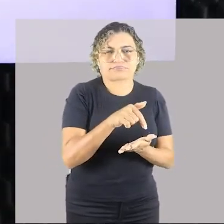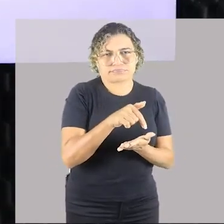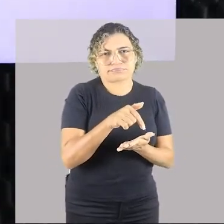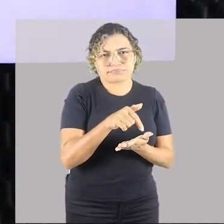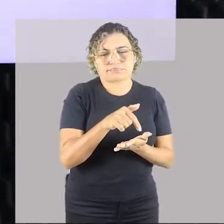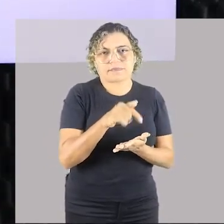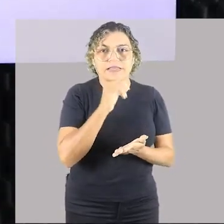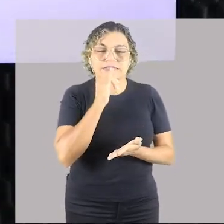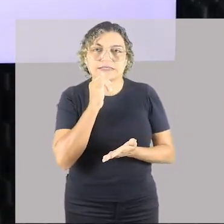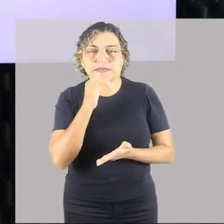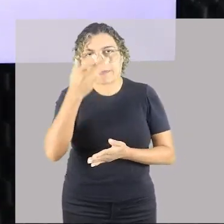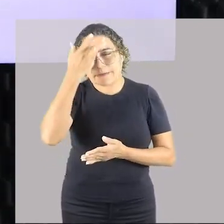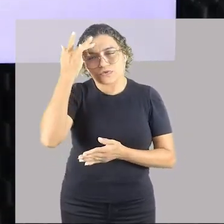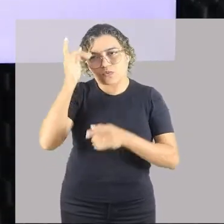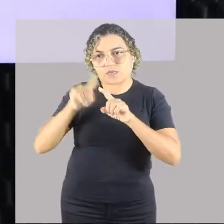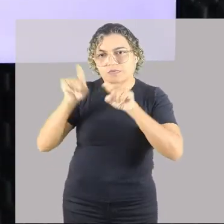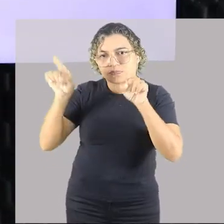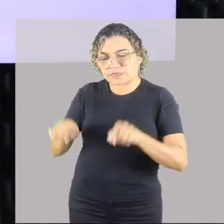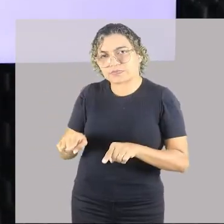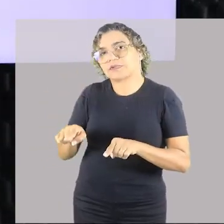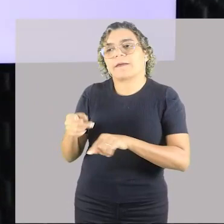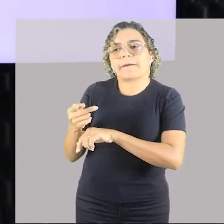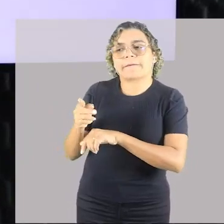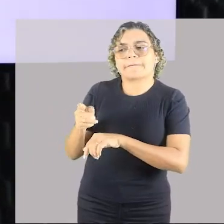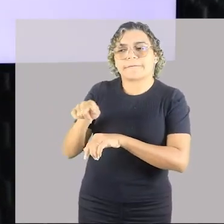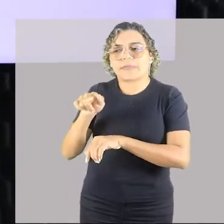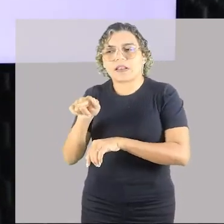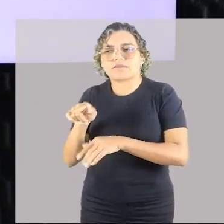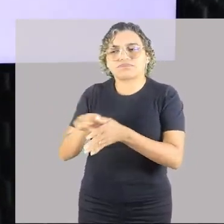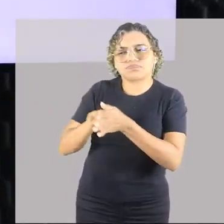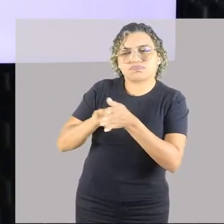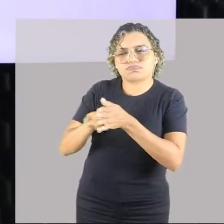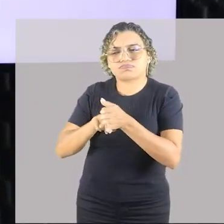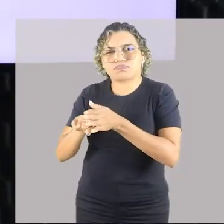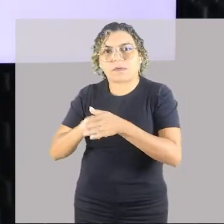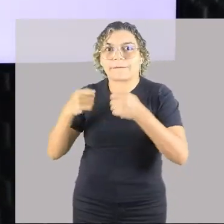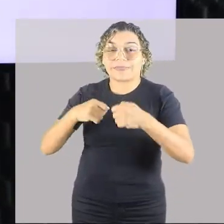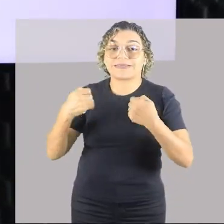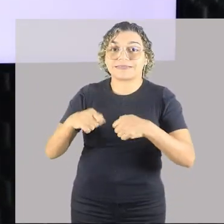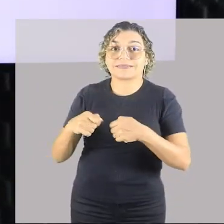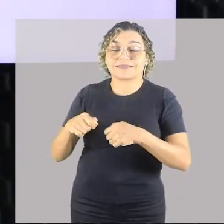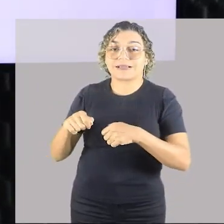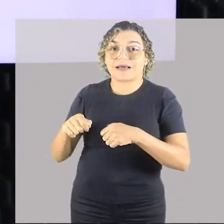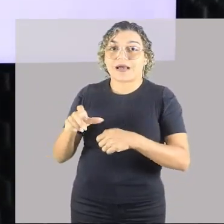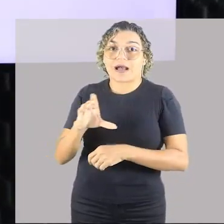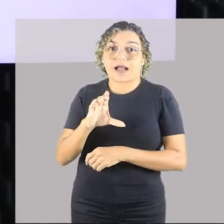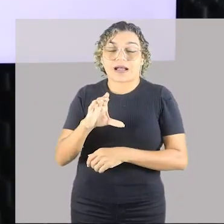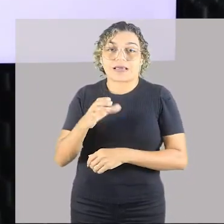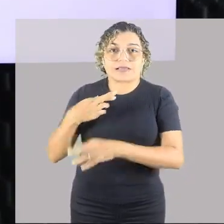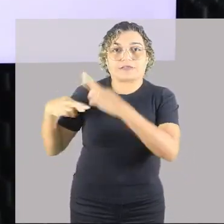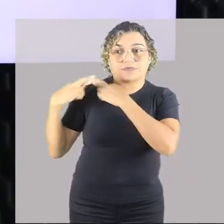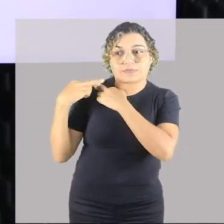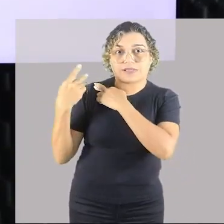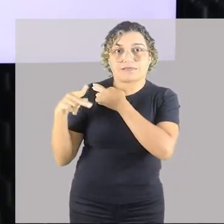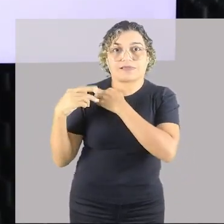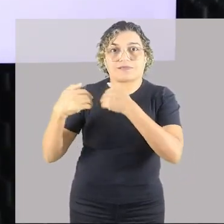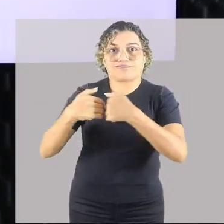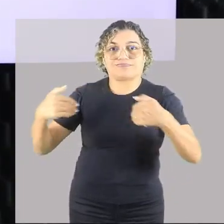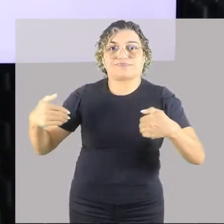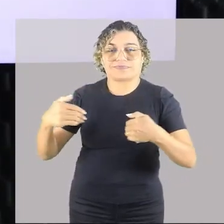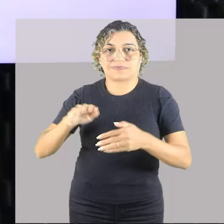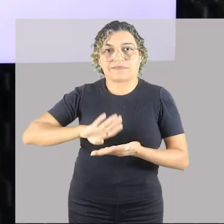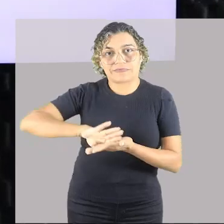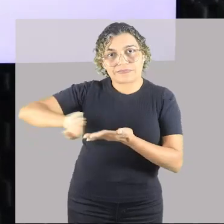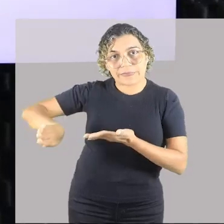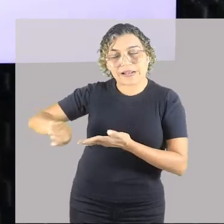processo, que aquele servidor que eventualmente esteja sendo investigado, que ele seja afastado do cargo. Digamos que ele esteja ocupando uma